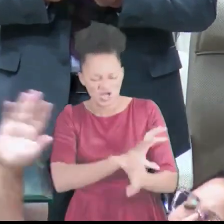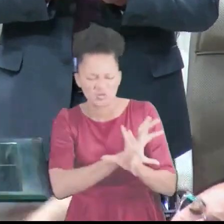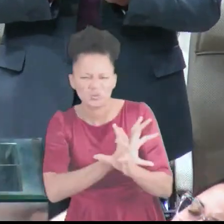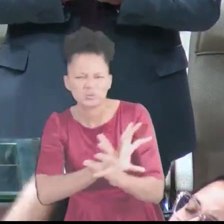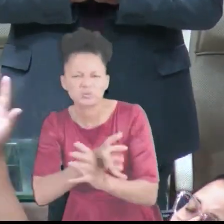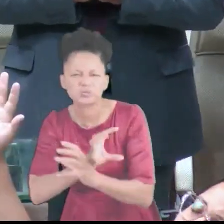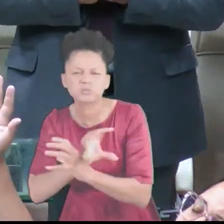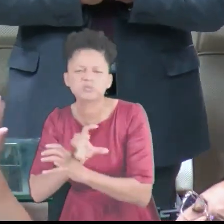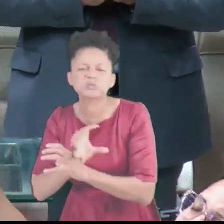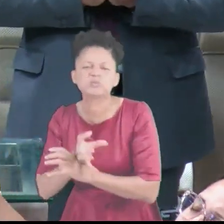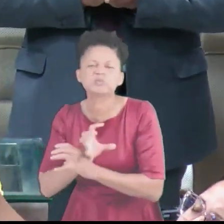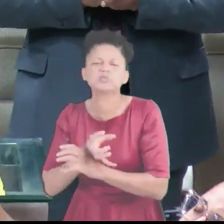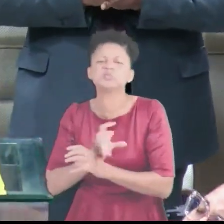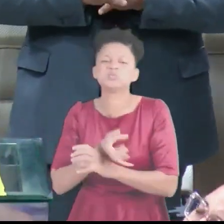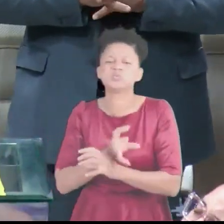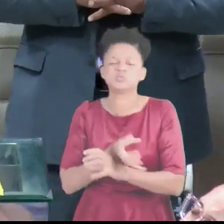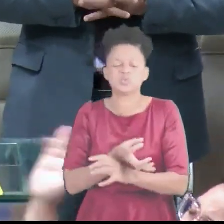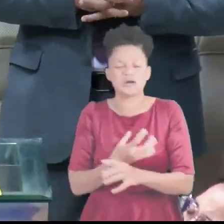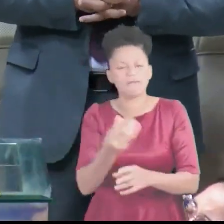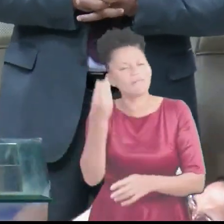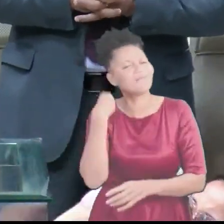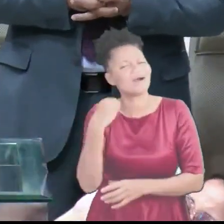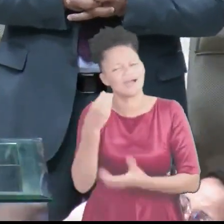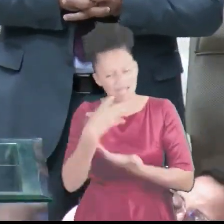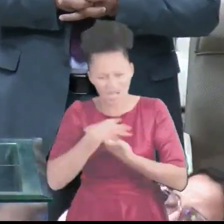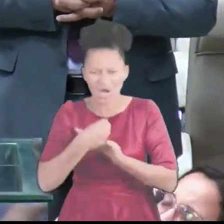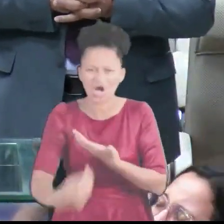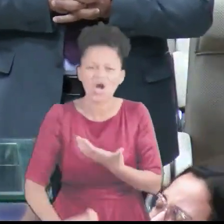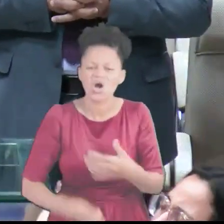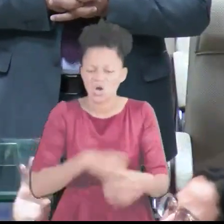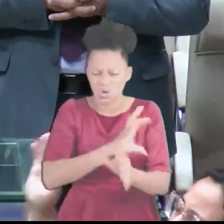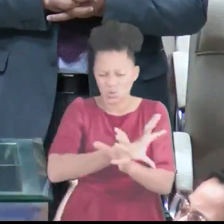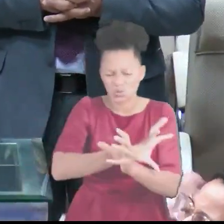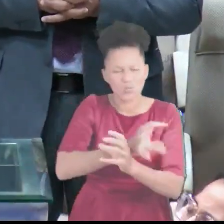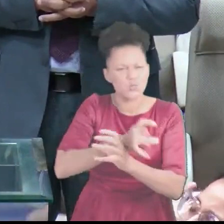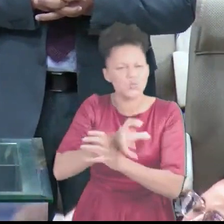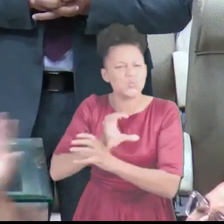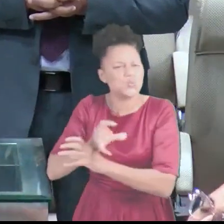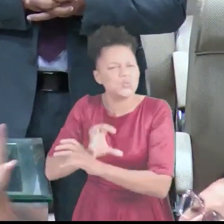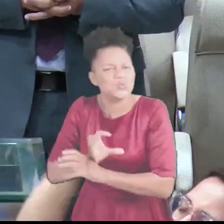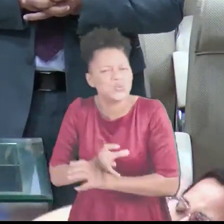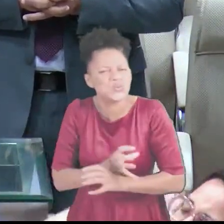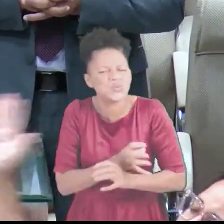vai fraco, diga: osso seco.